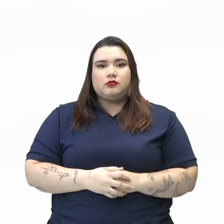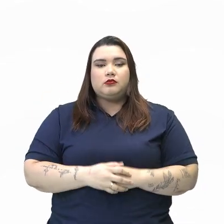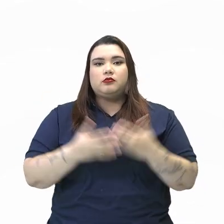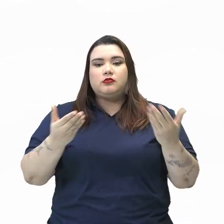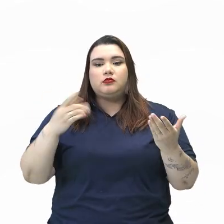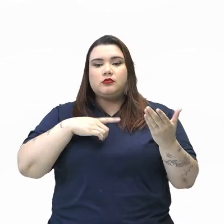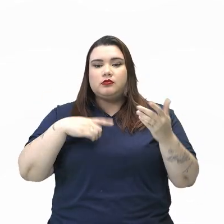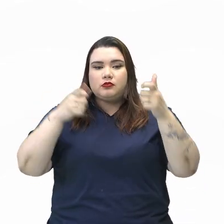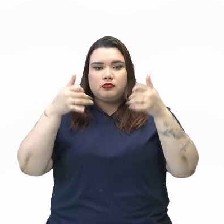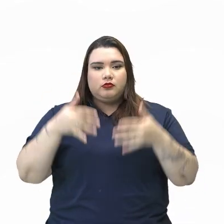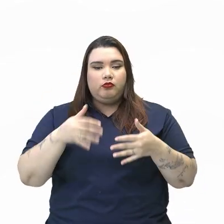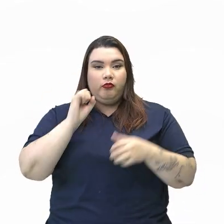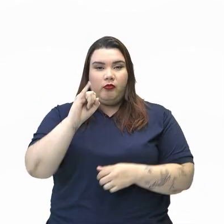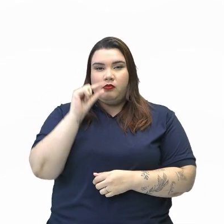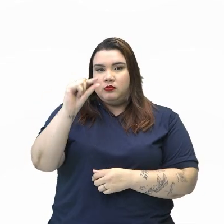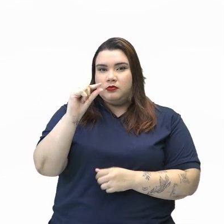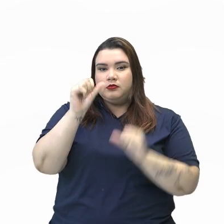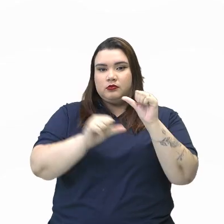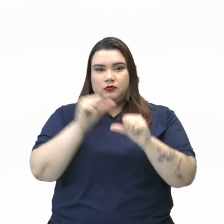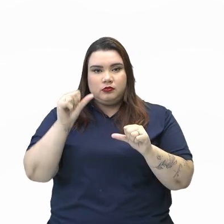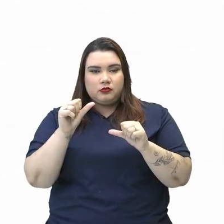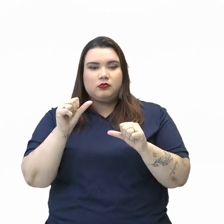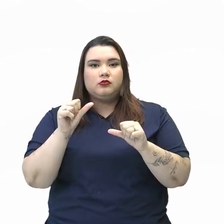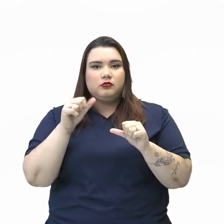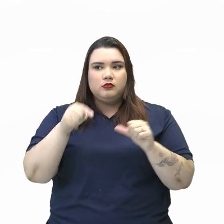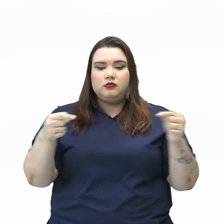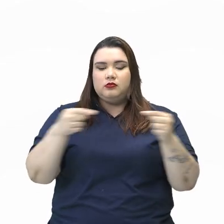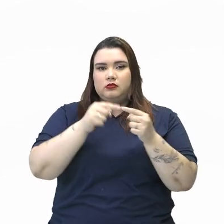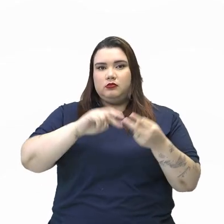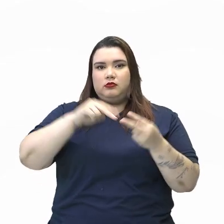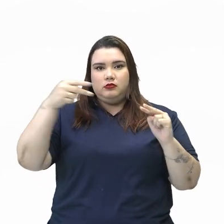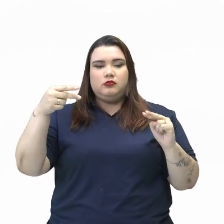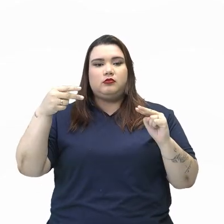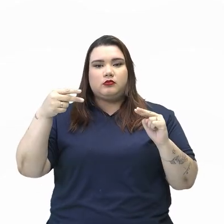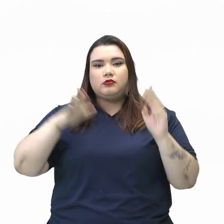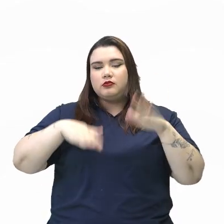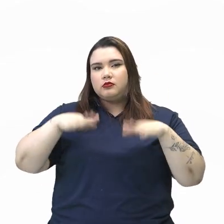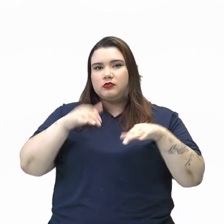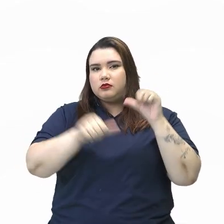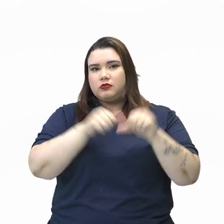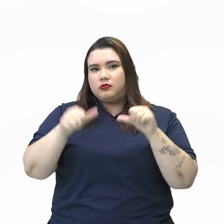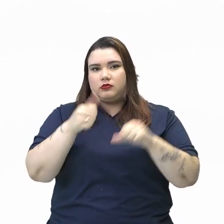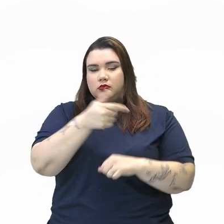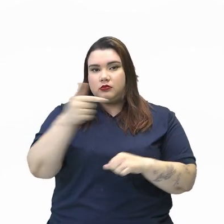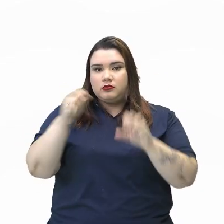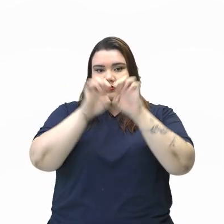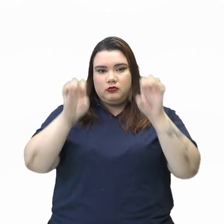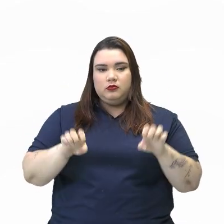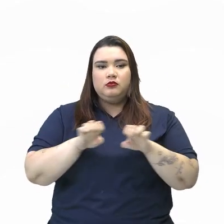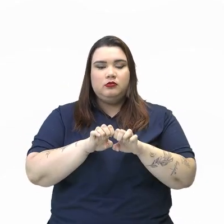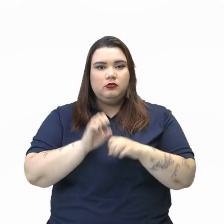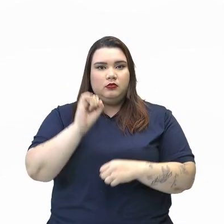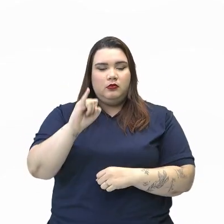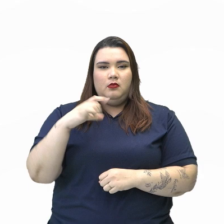Quando há uma mudança pequena, por menor que seja, nesses genes regulatórios, que geralmente não mudam muito a sua estrutura,